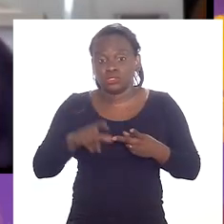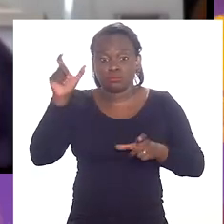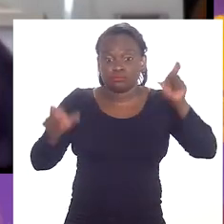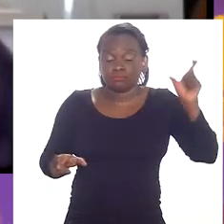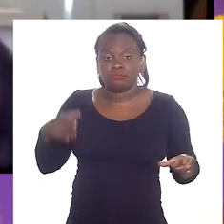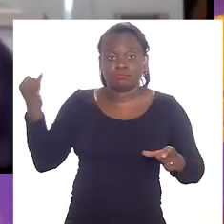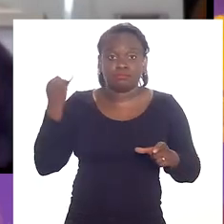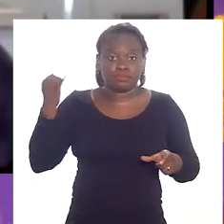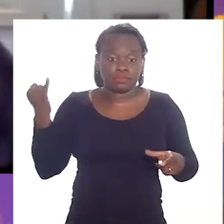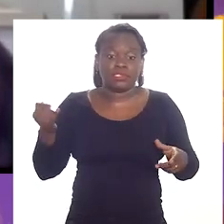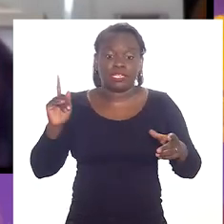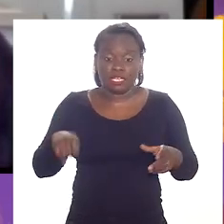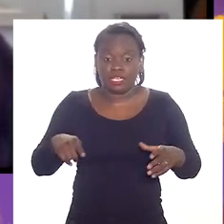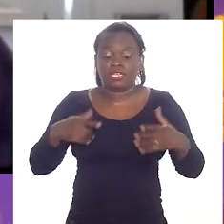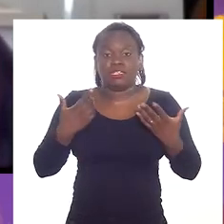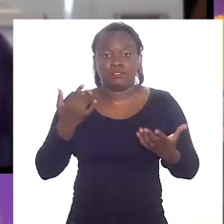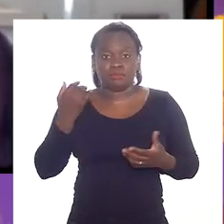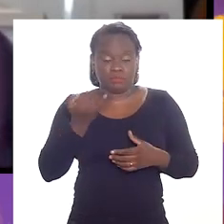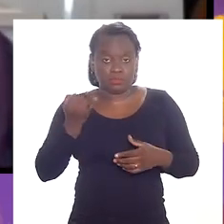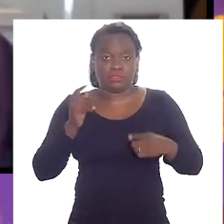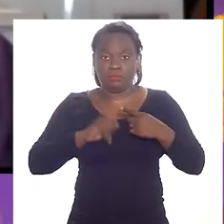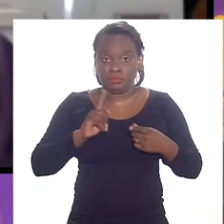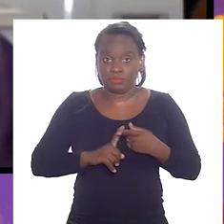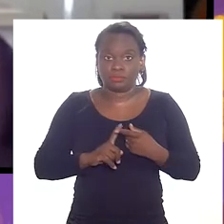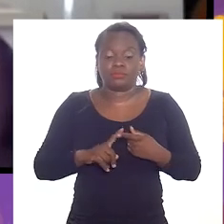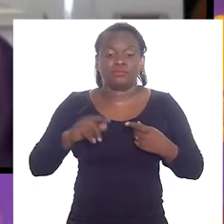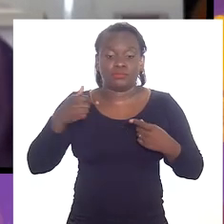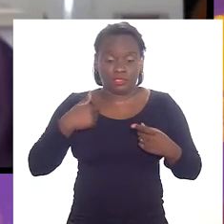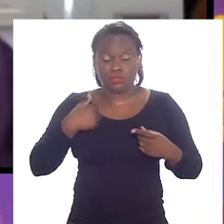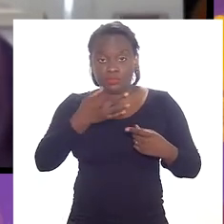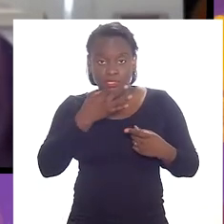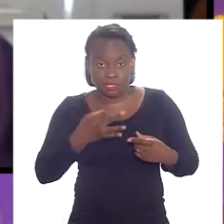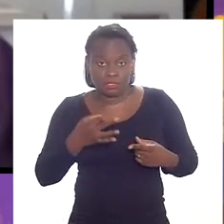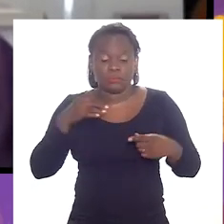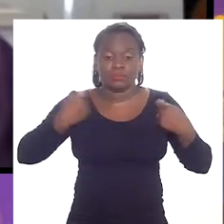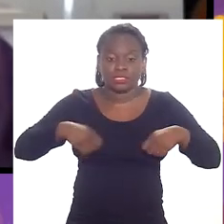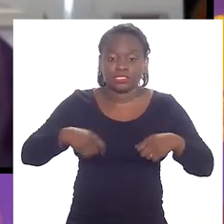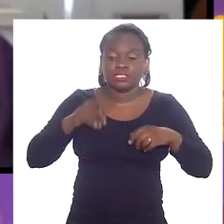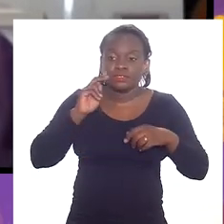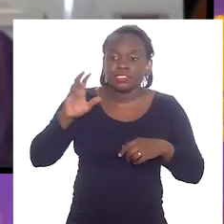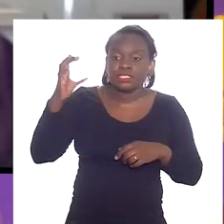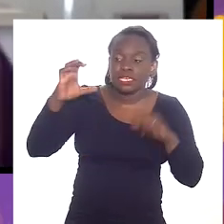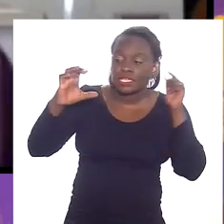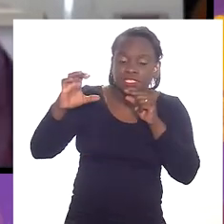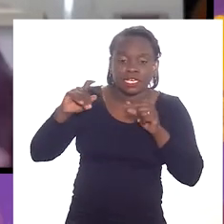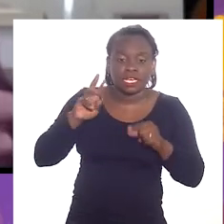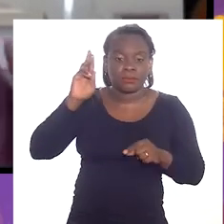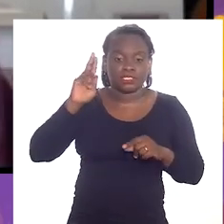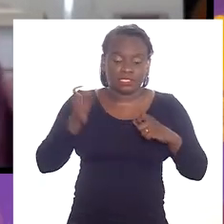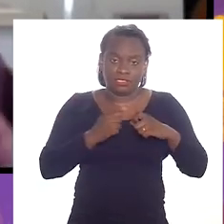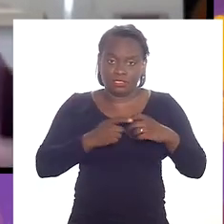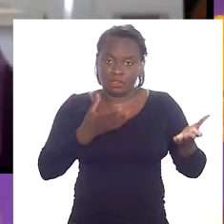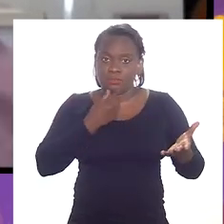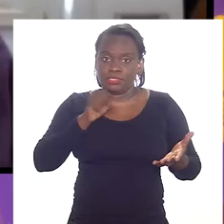já abordaram, tanto o doutor Silvio como você, Rui. É que mensagem nós passamos para a sociedade? Se nós estamos diante de